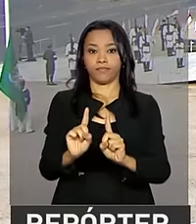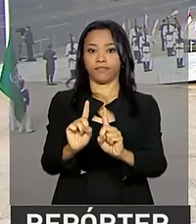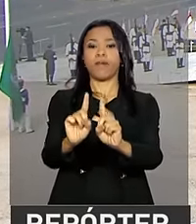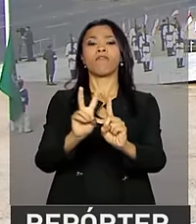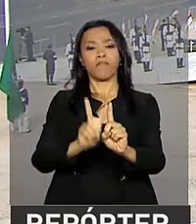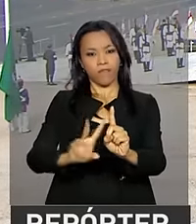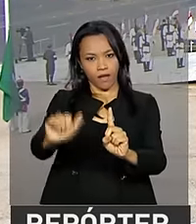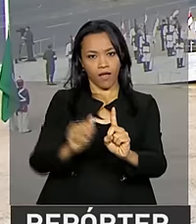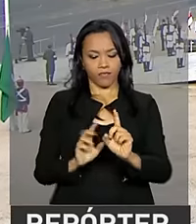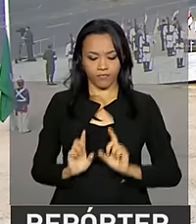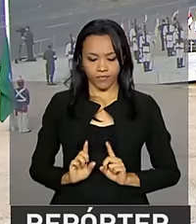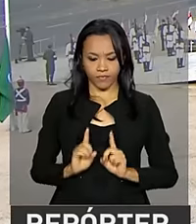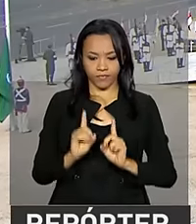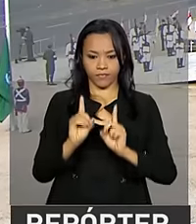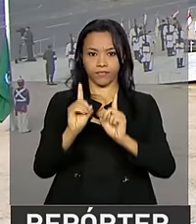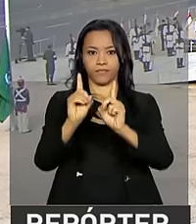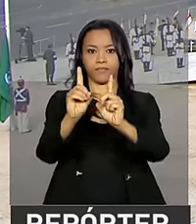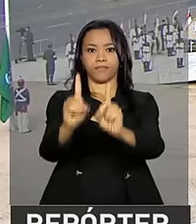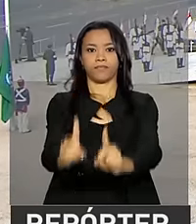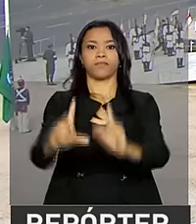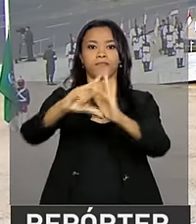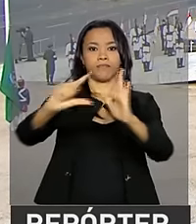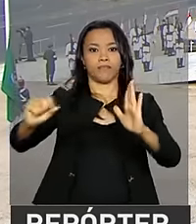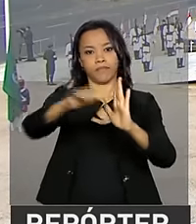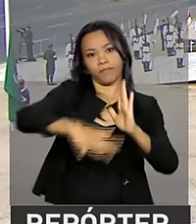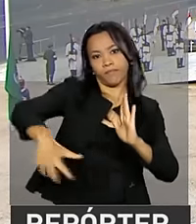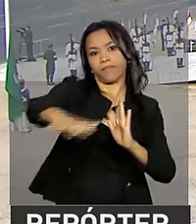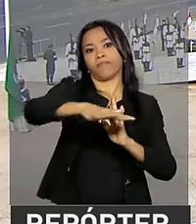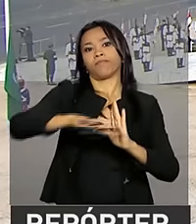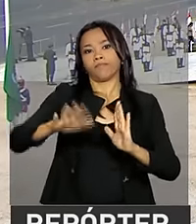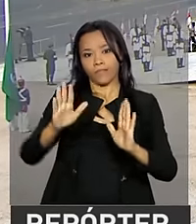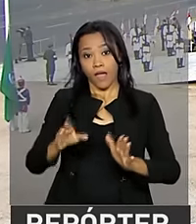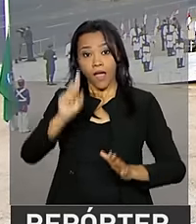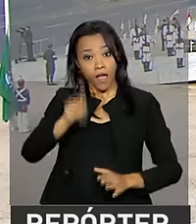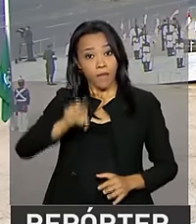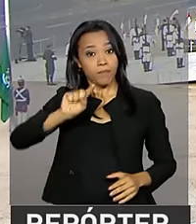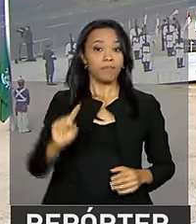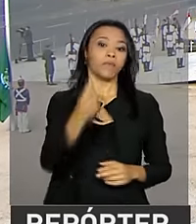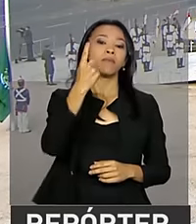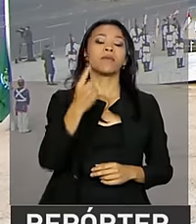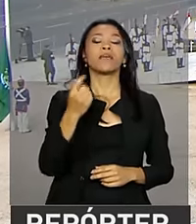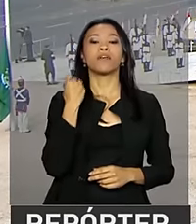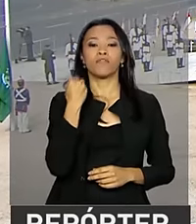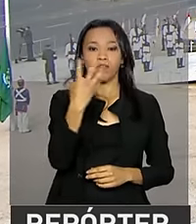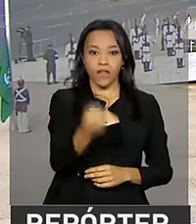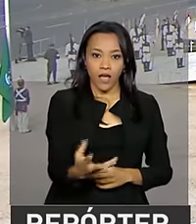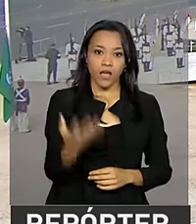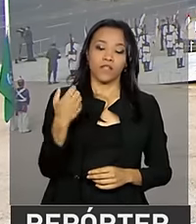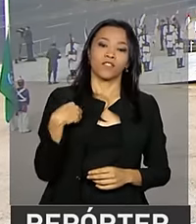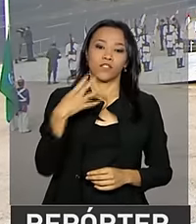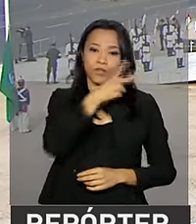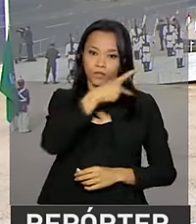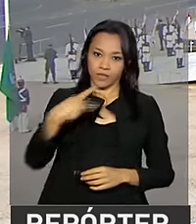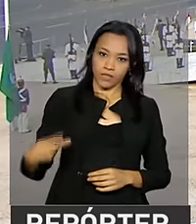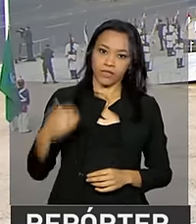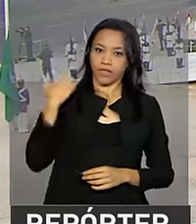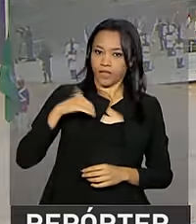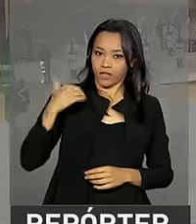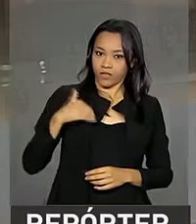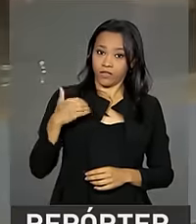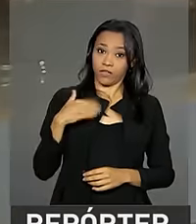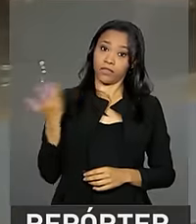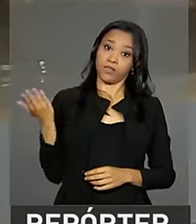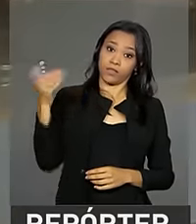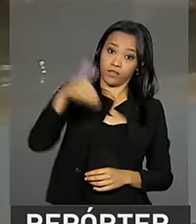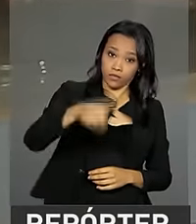vão subir a rampa do Palácio do Planalto. Essa é a primeira viagem oficial do presidente argentino ao